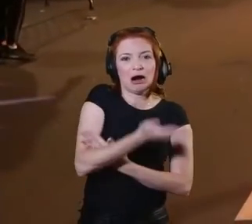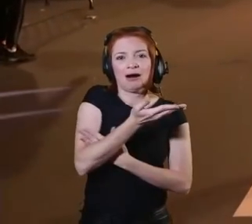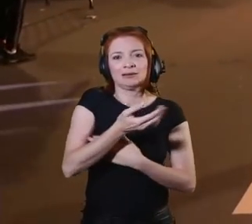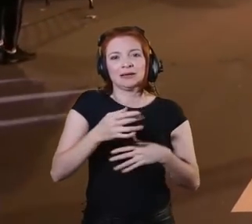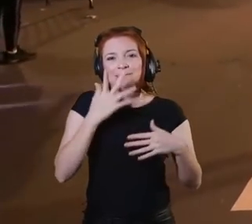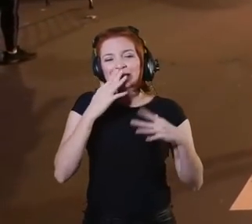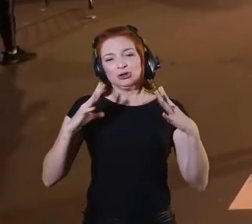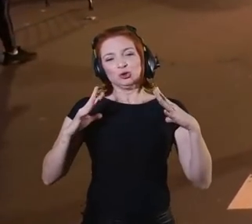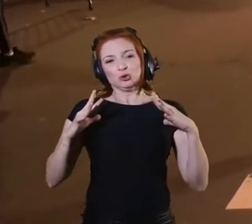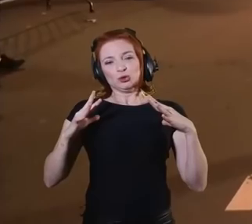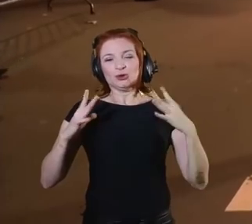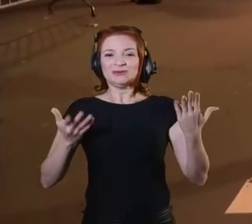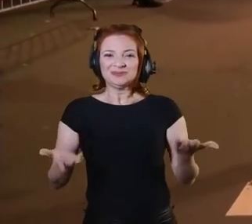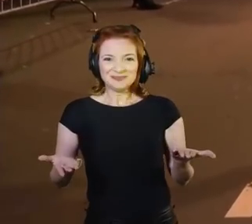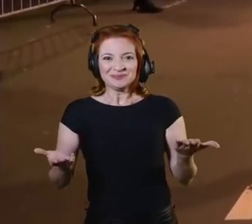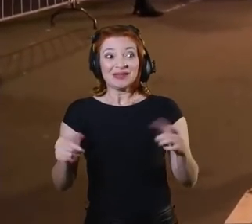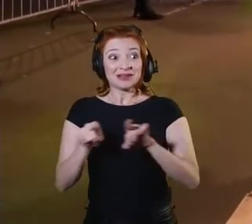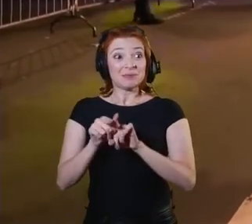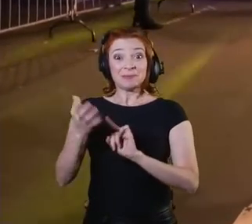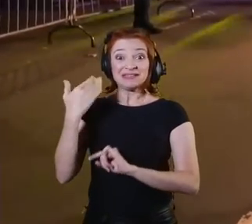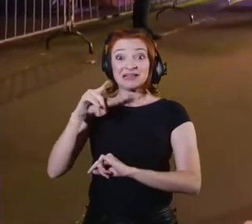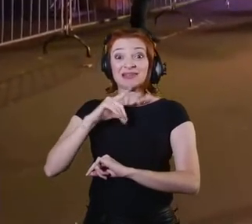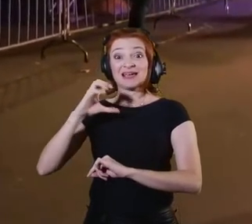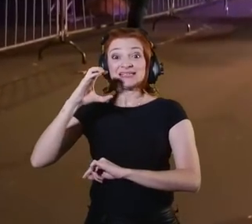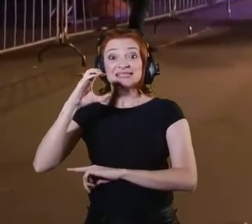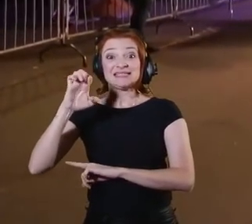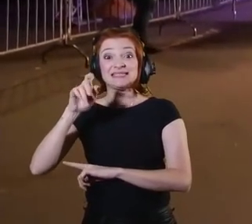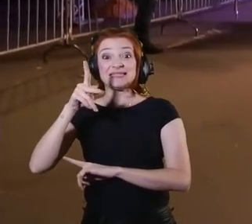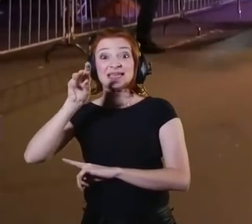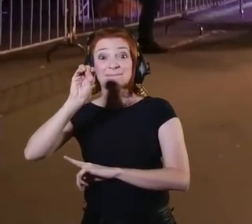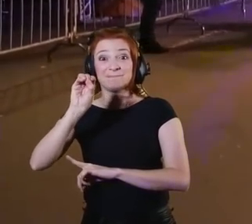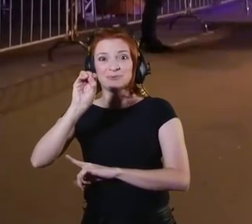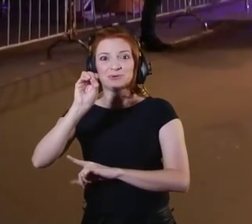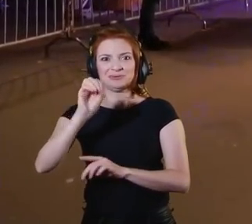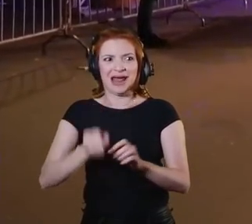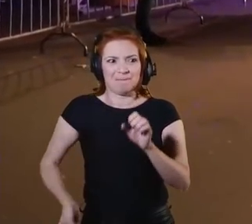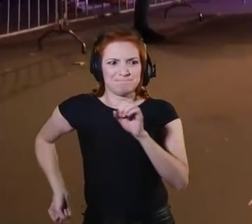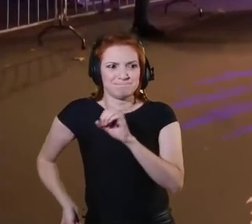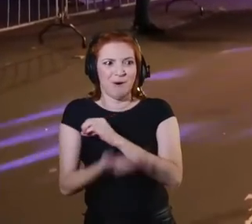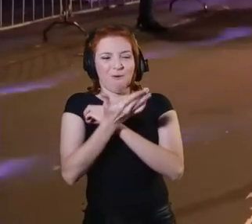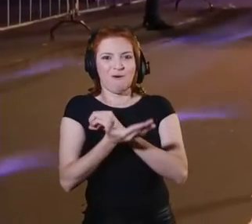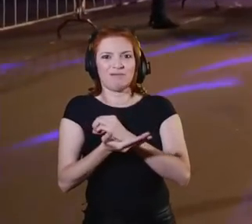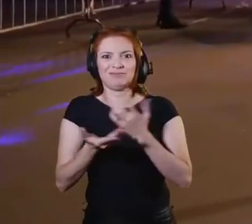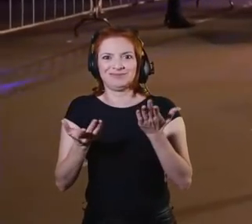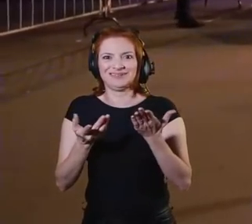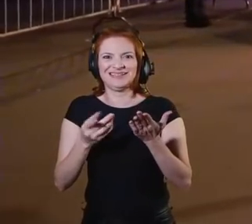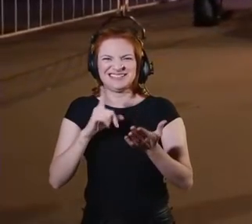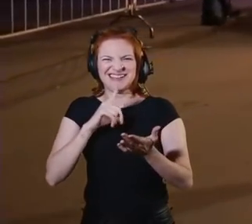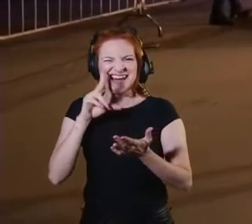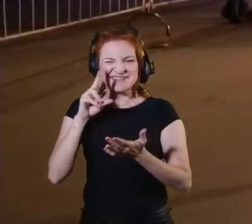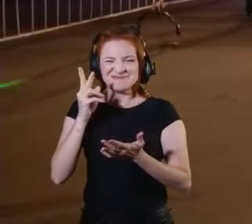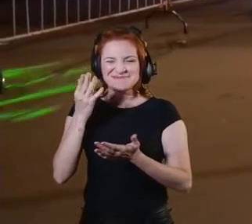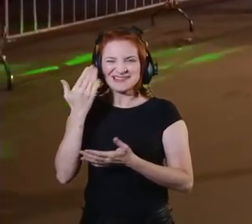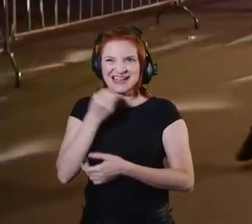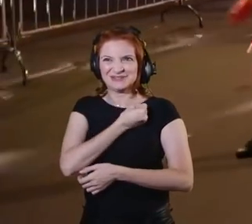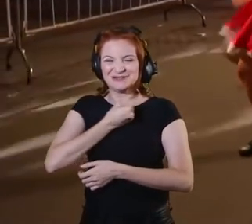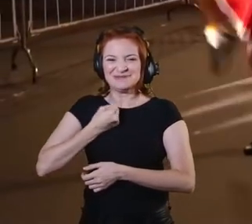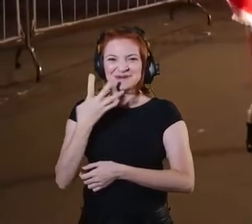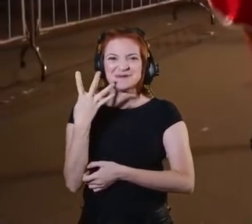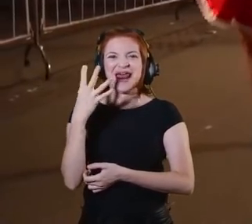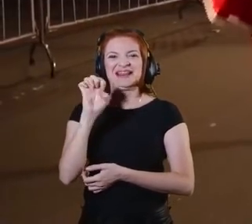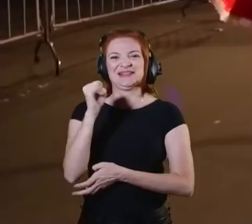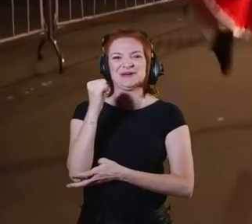forma de jogar, tinha o sepo, né? Sepo. Que arremessava a bocha. Né? O 48, né? Que diz isso aí.